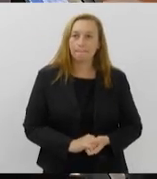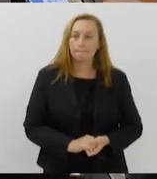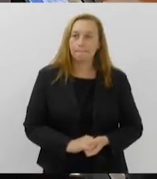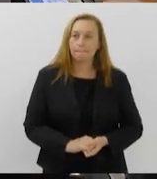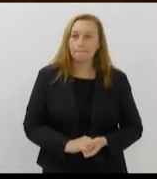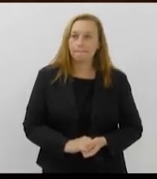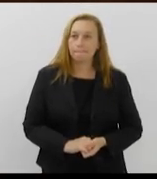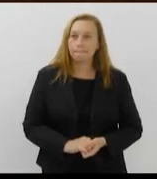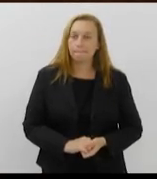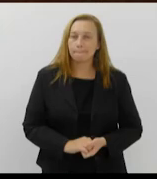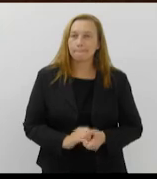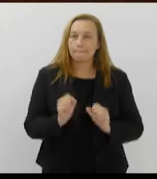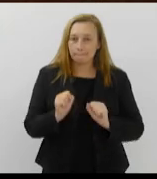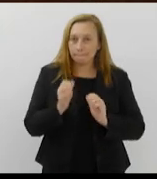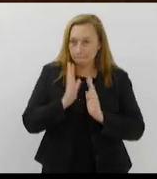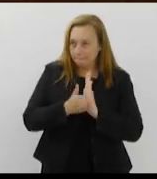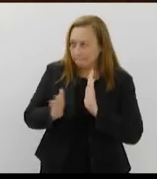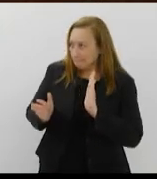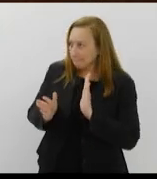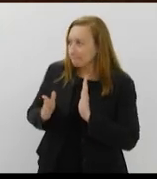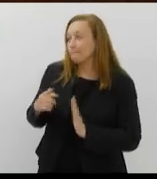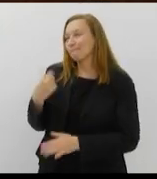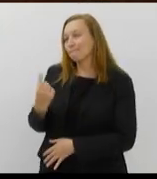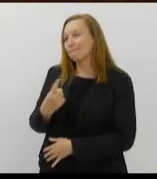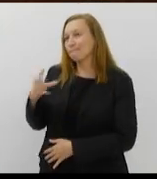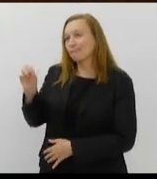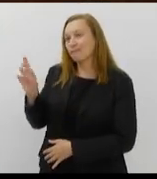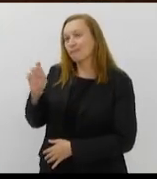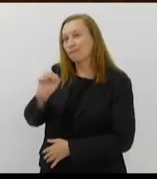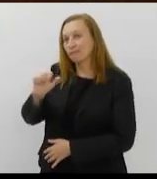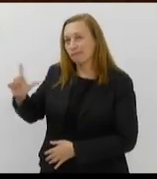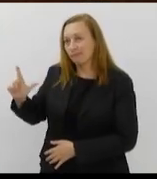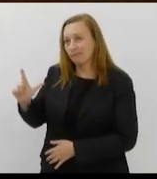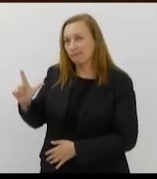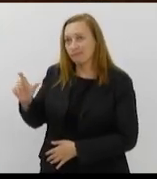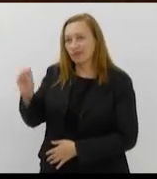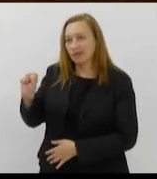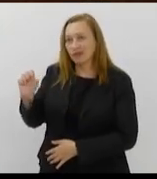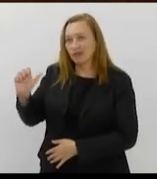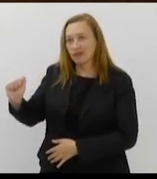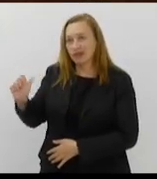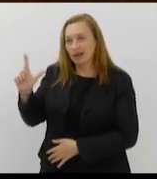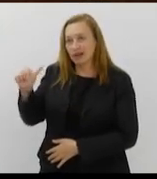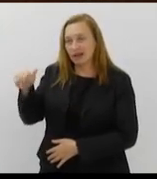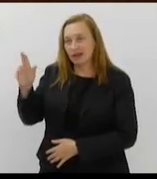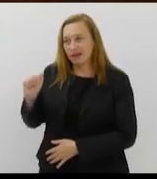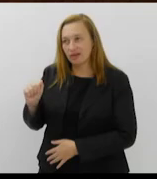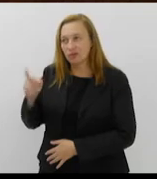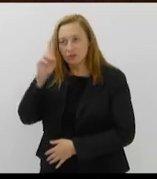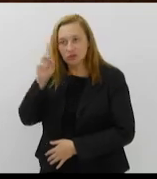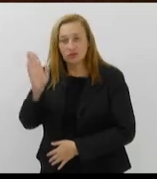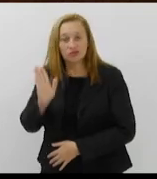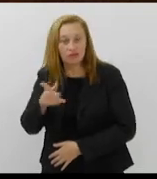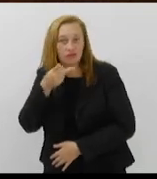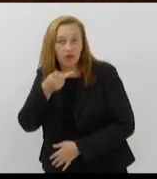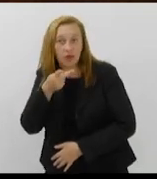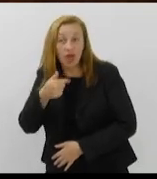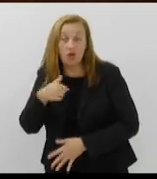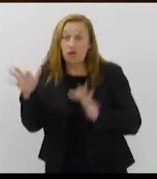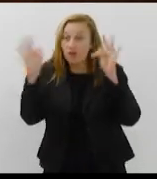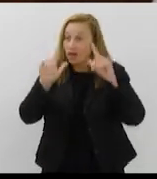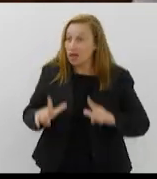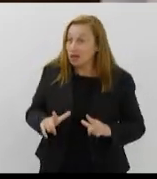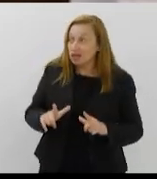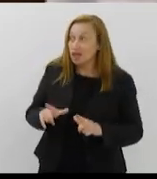Só posso dar uma palavra? Nosso coronel Salema, o senhor acabou de saudá-lo. Eu fiquei muito feliz que